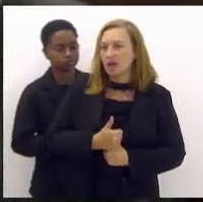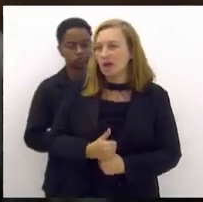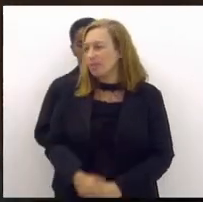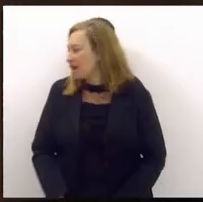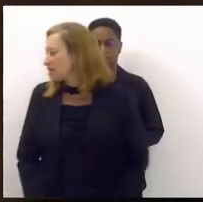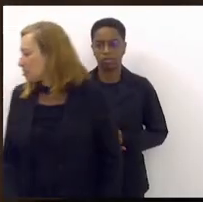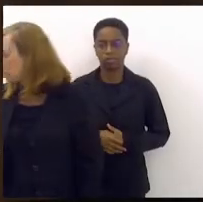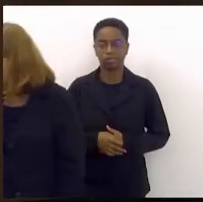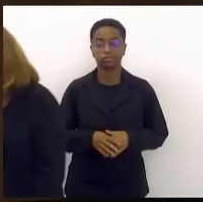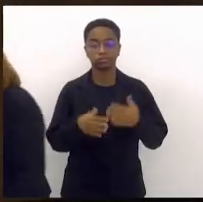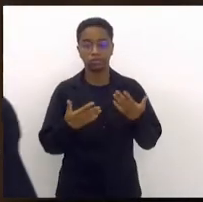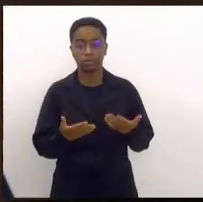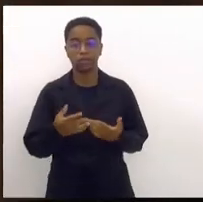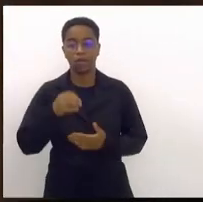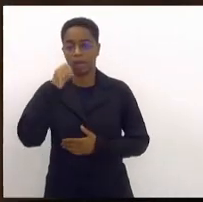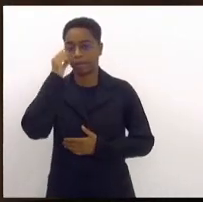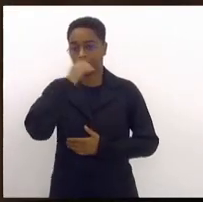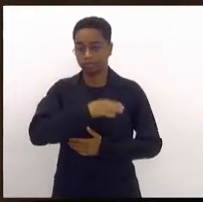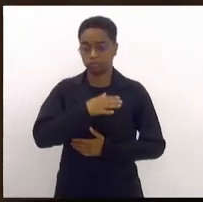só uma